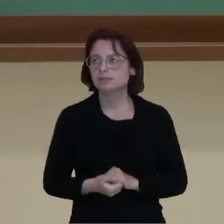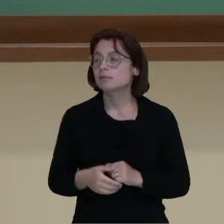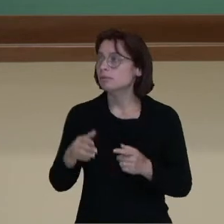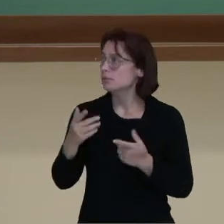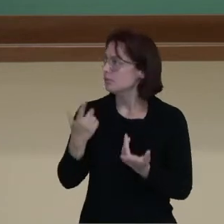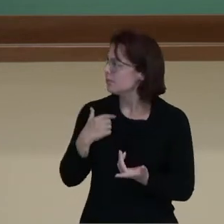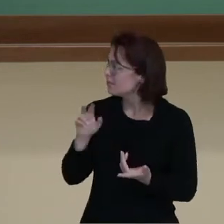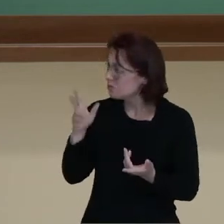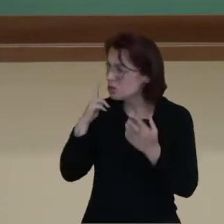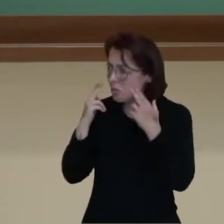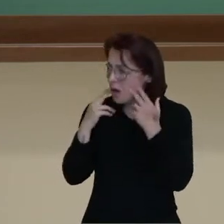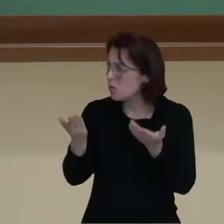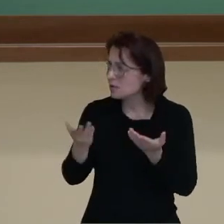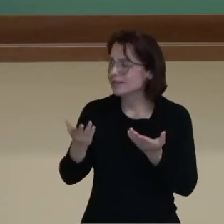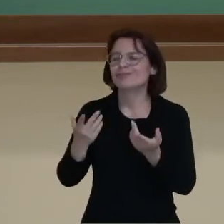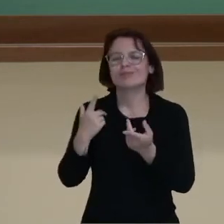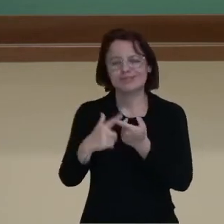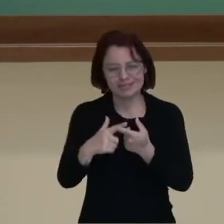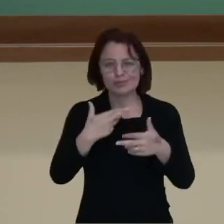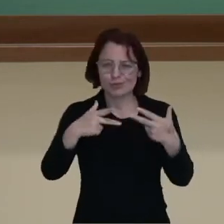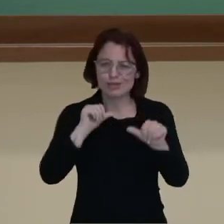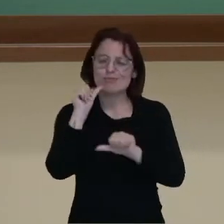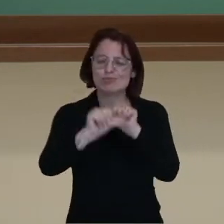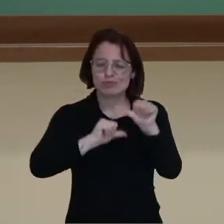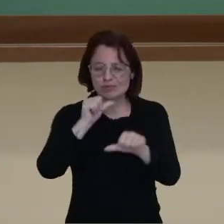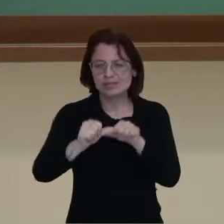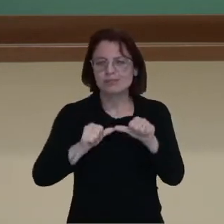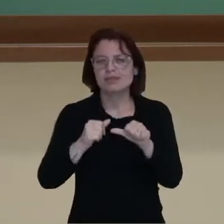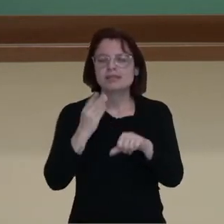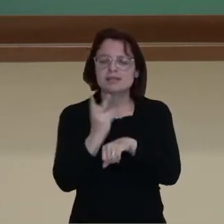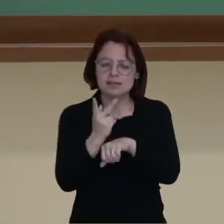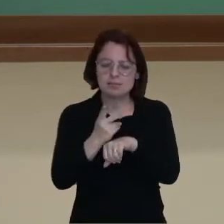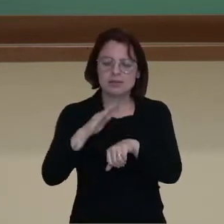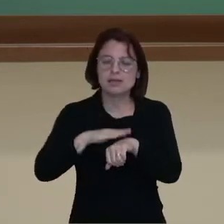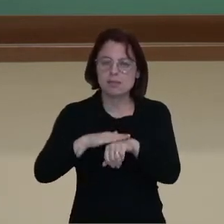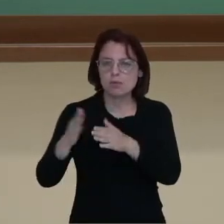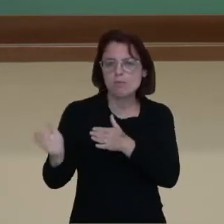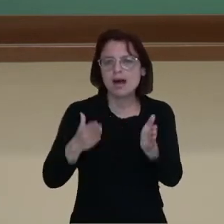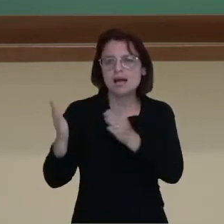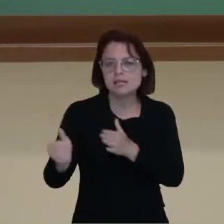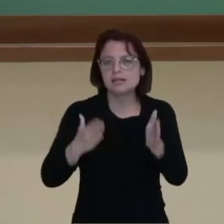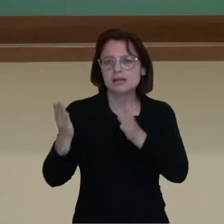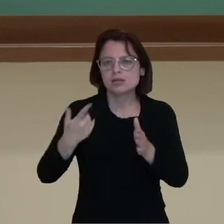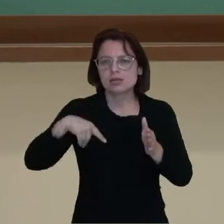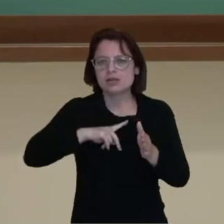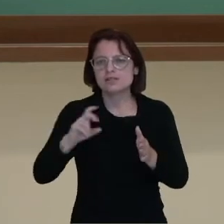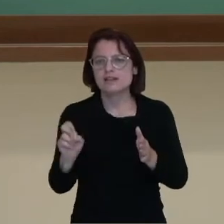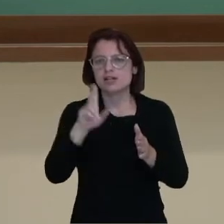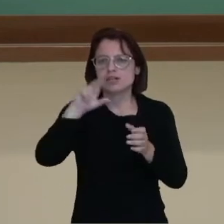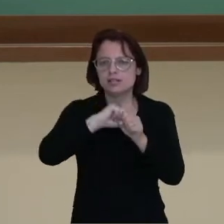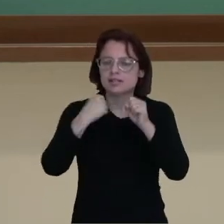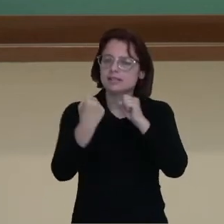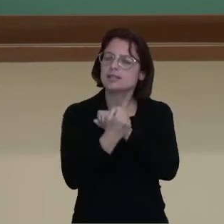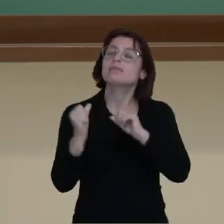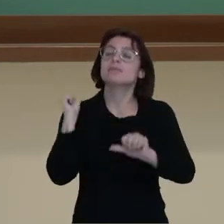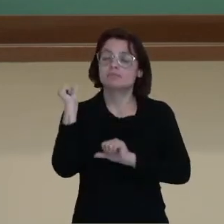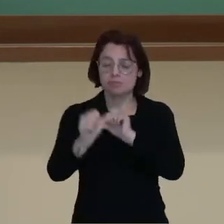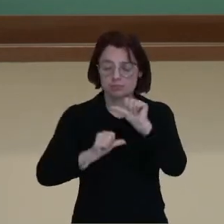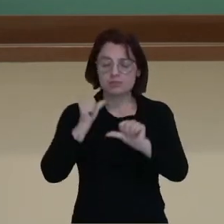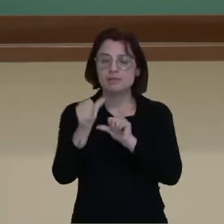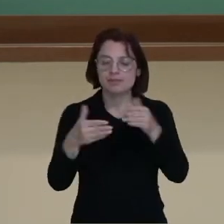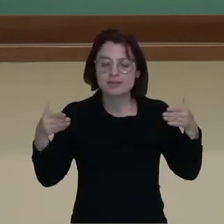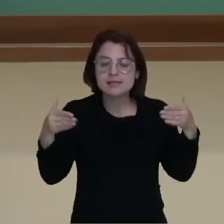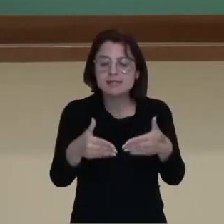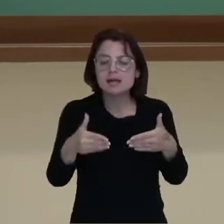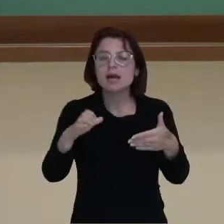coisas mudam mesmo, né? A cada tempo que passa, nossos valores enquanto sociedade muda. E cabe à ética,